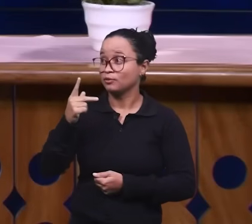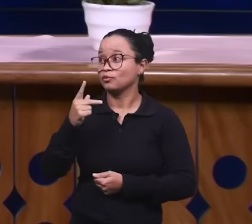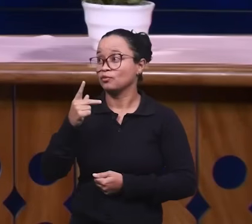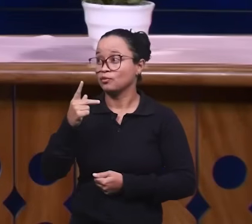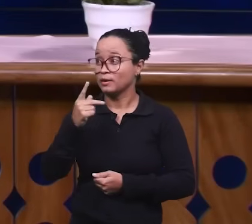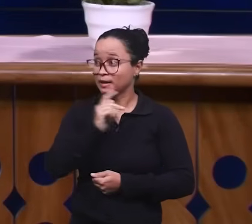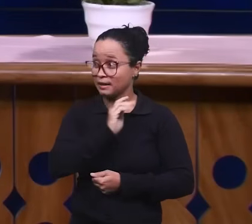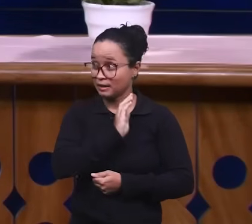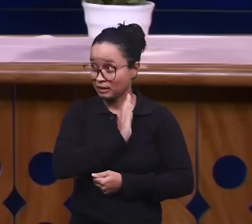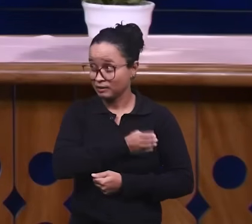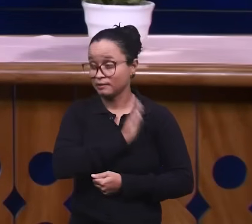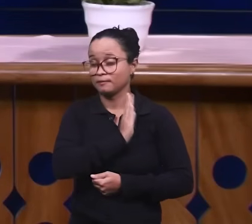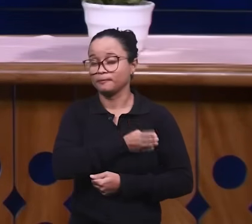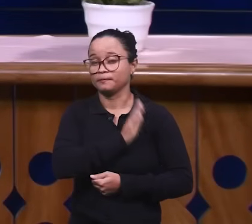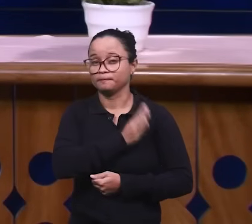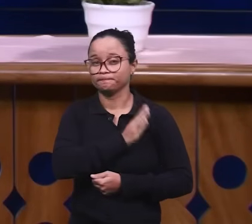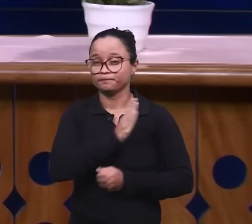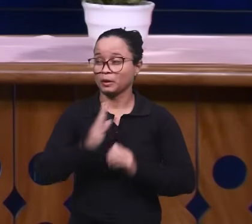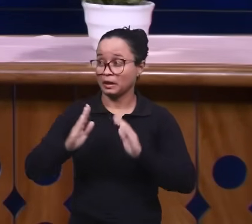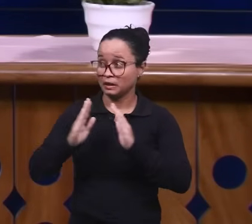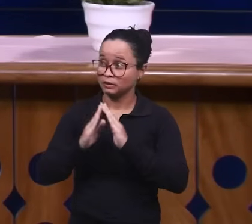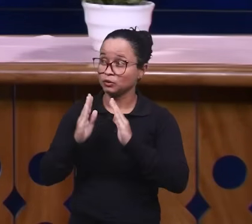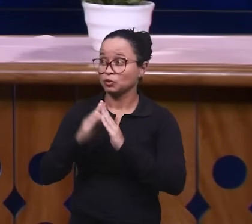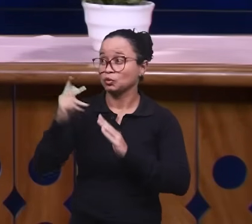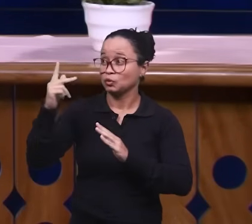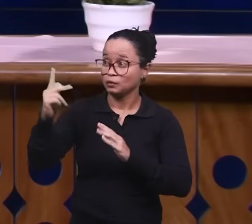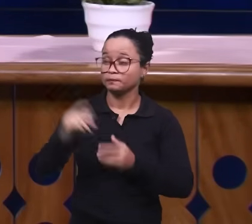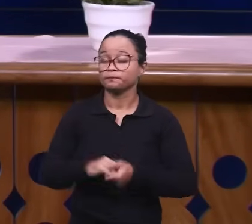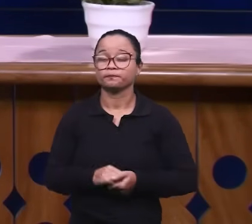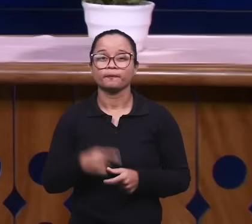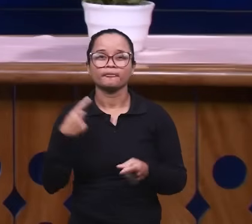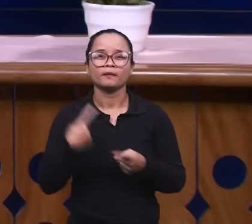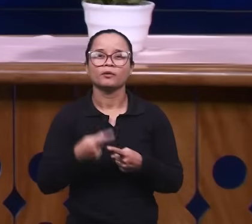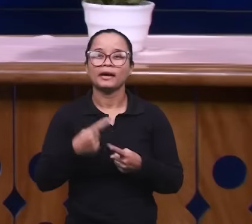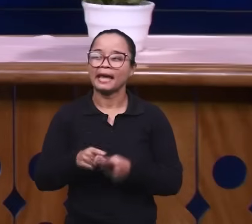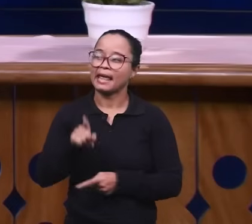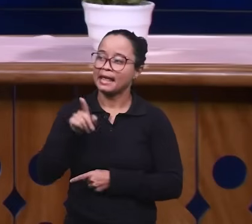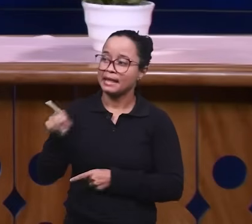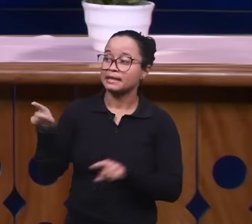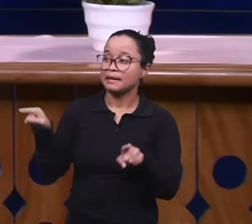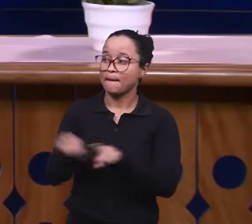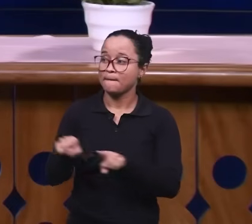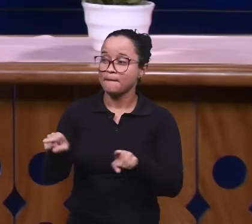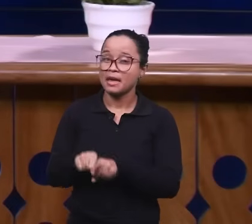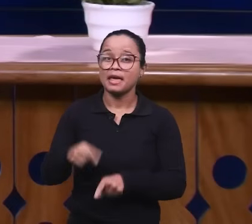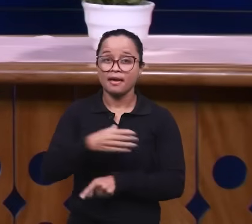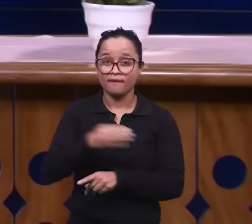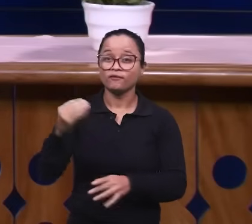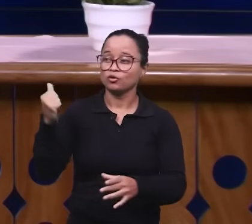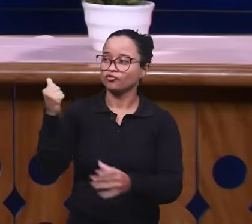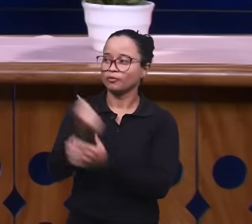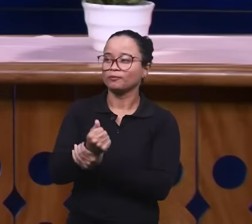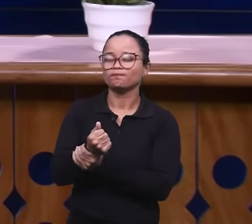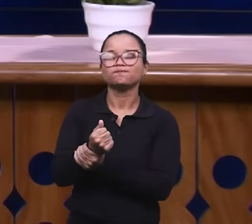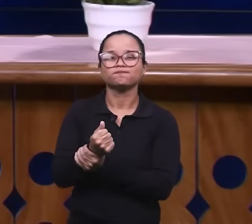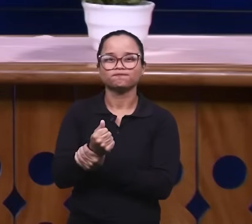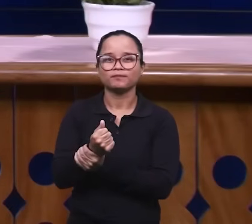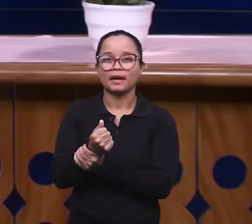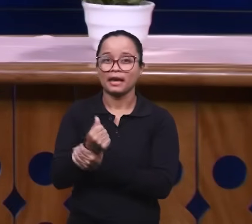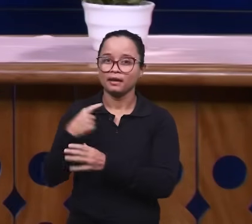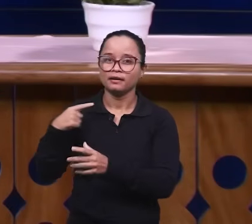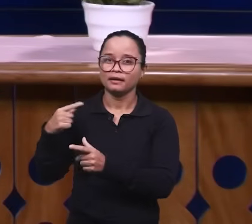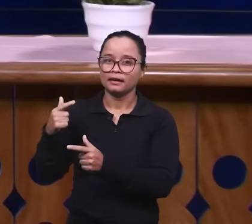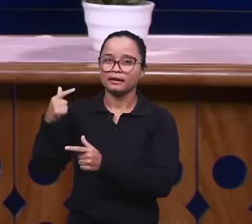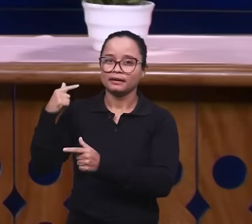neste lugar, na sua casa. Porque este também é filho de Abraão. Ele era filho, descendente de